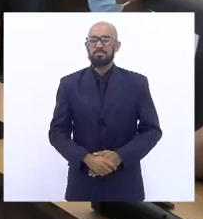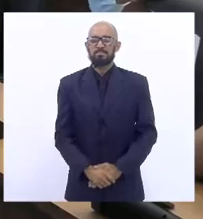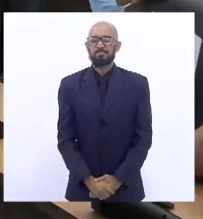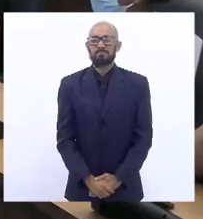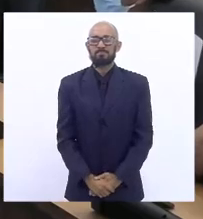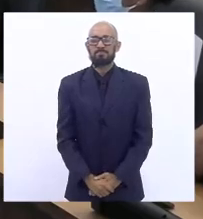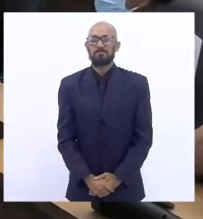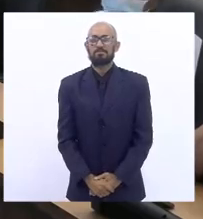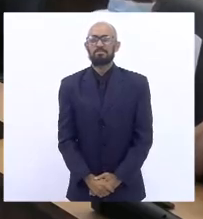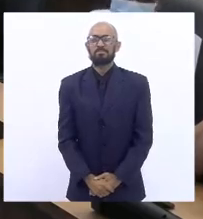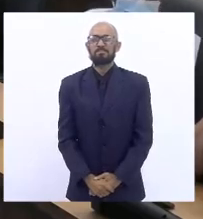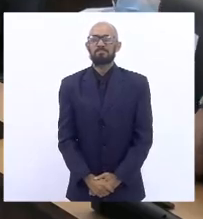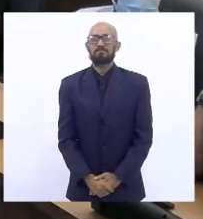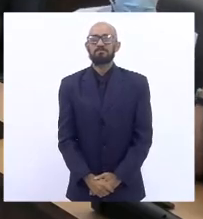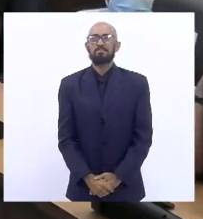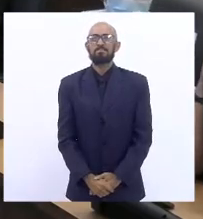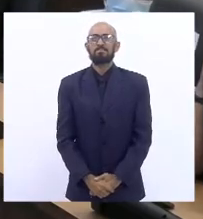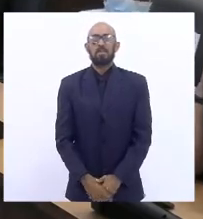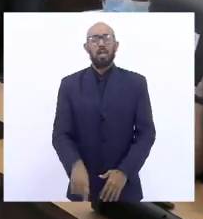Aqui.